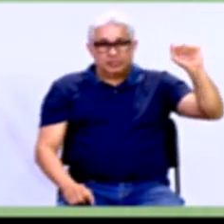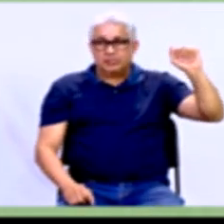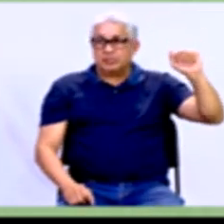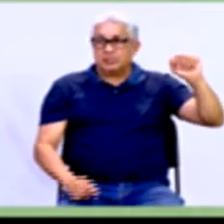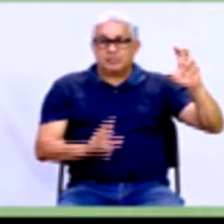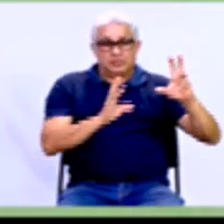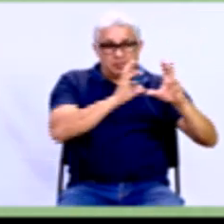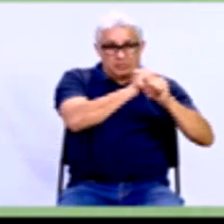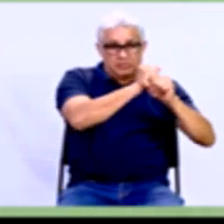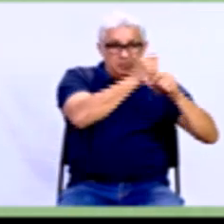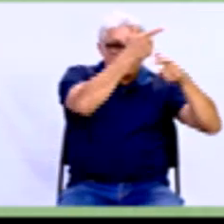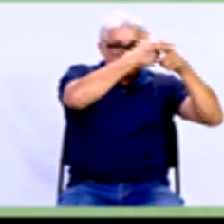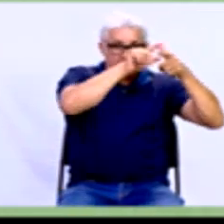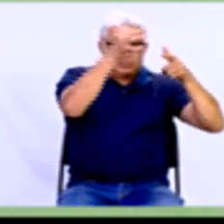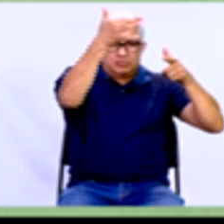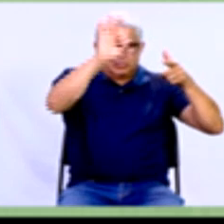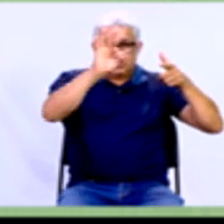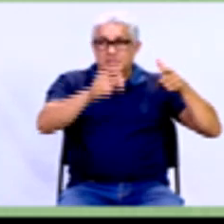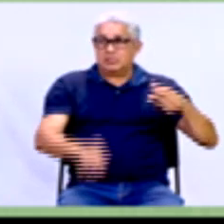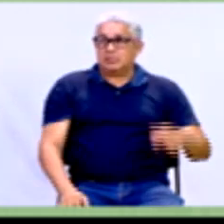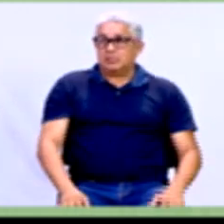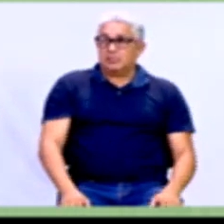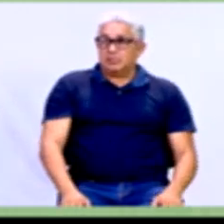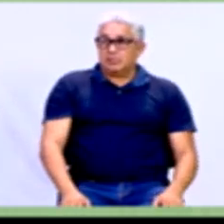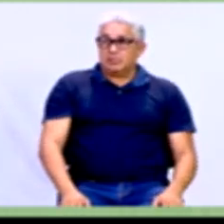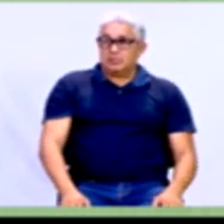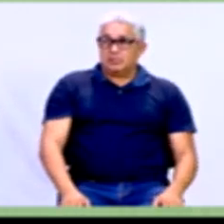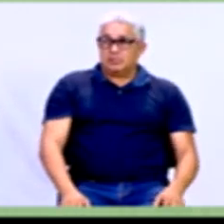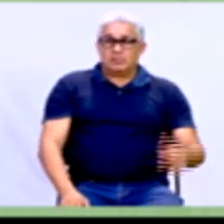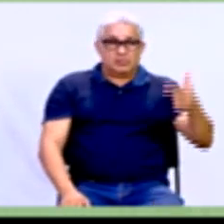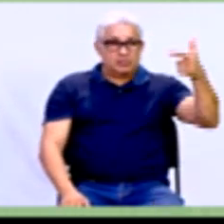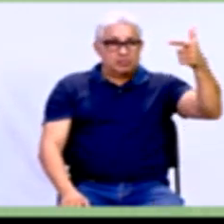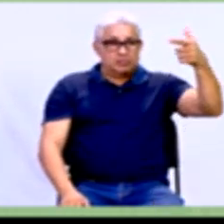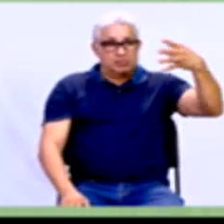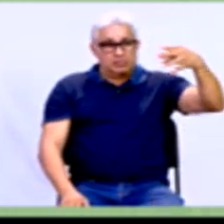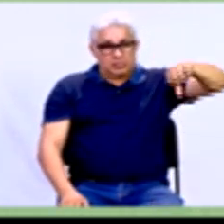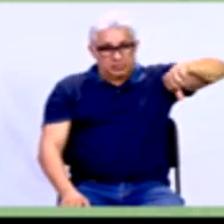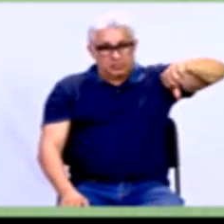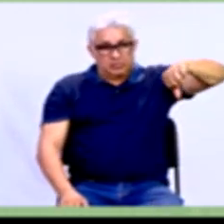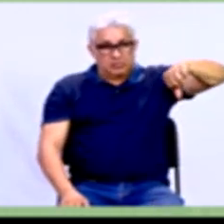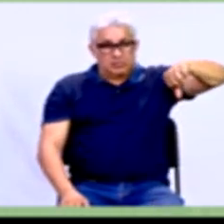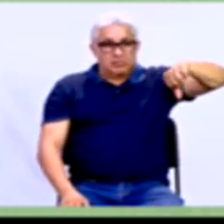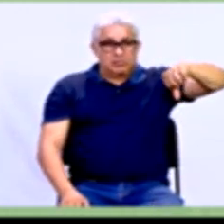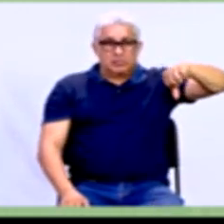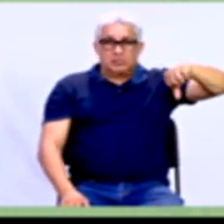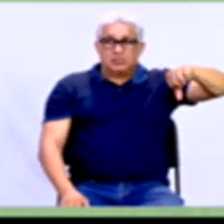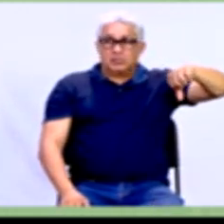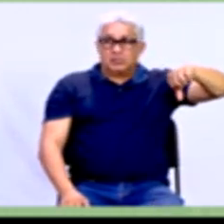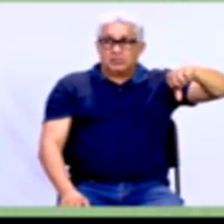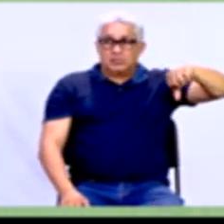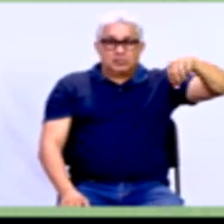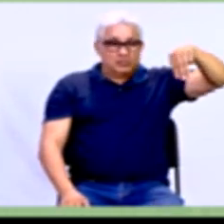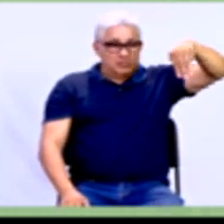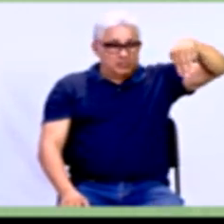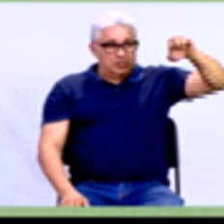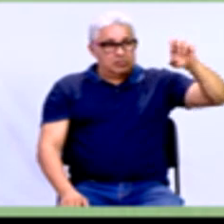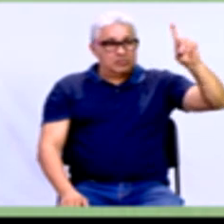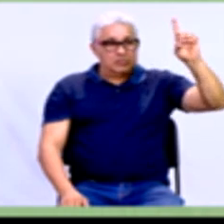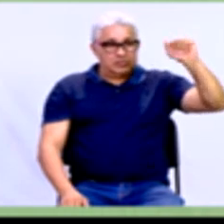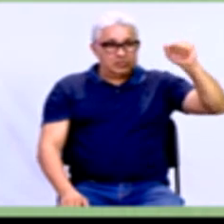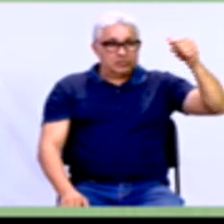total e dividir por 10, que é o nosso N. 249 é o total de Y, a média de Y vai